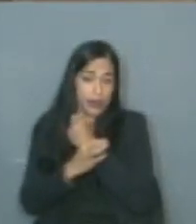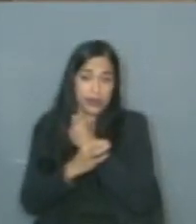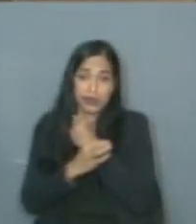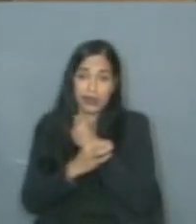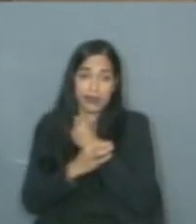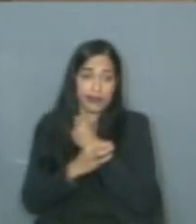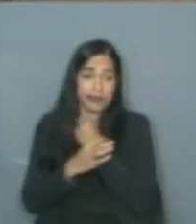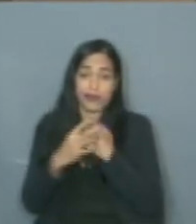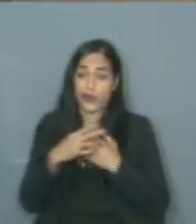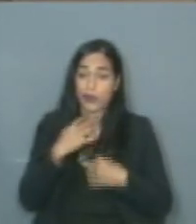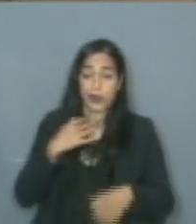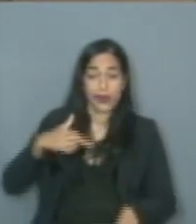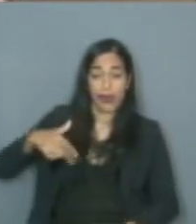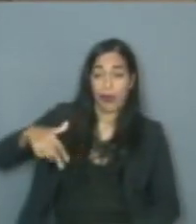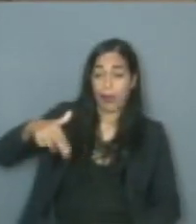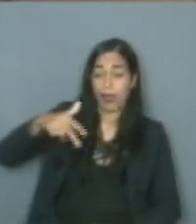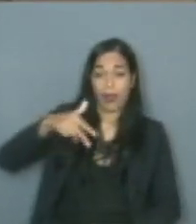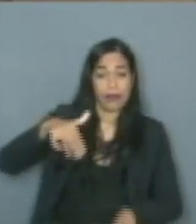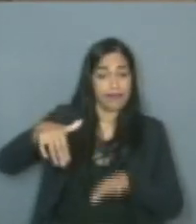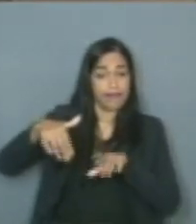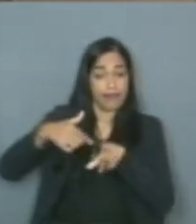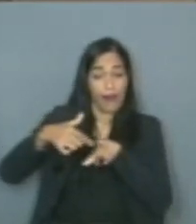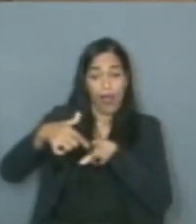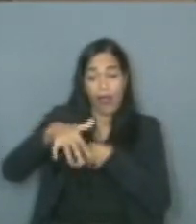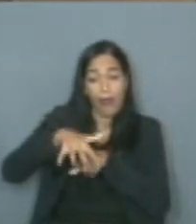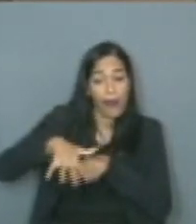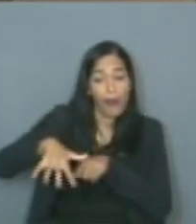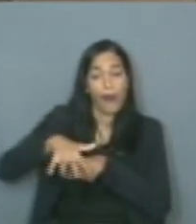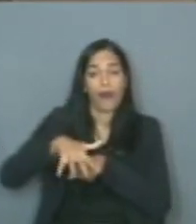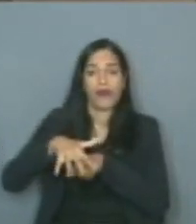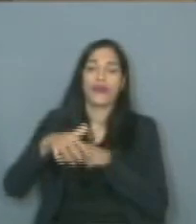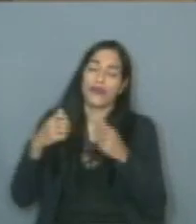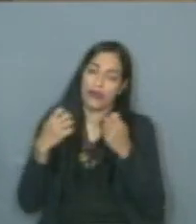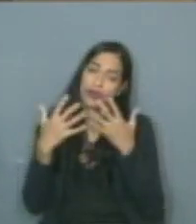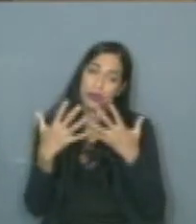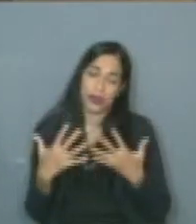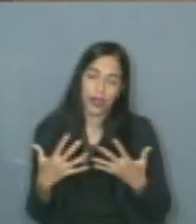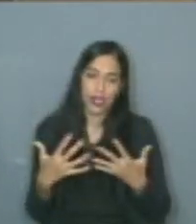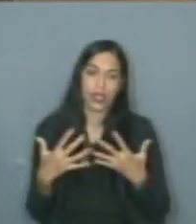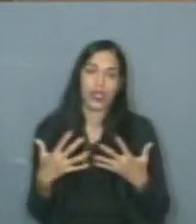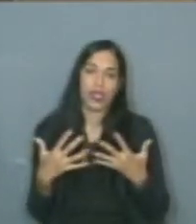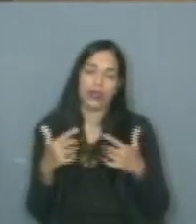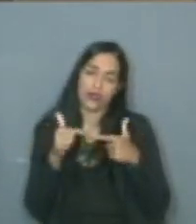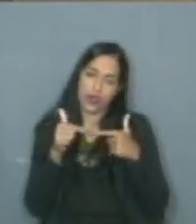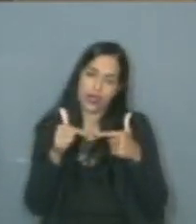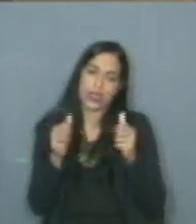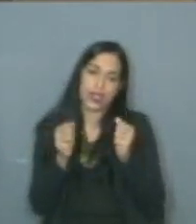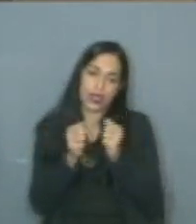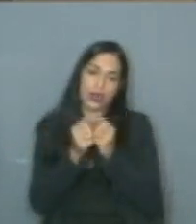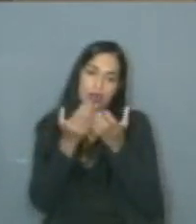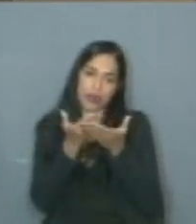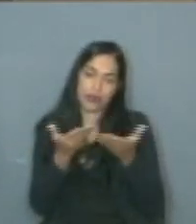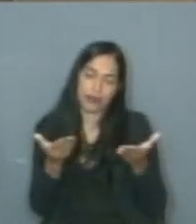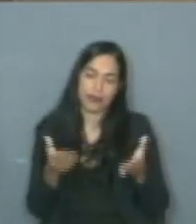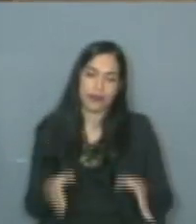pode mais andar no bairro. Então, eu venho reforçar e estou nessa luta junto com Vossa